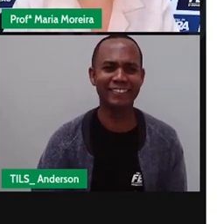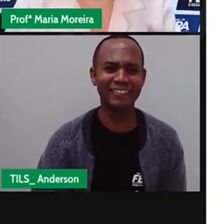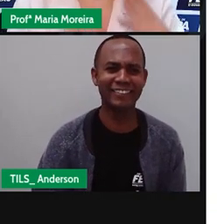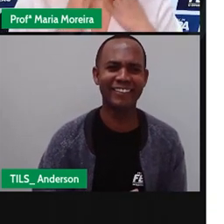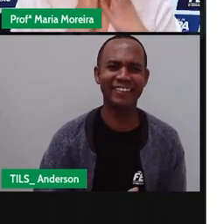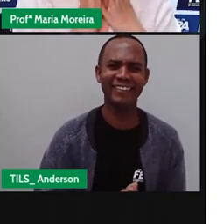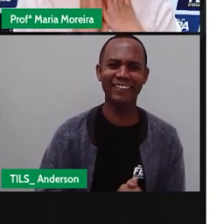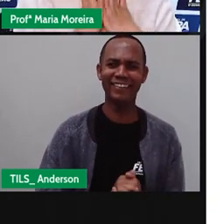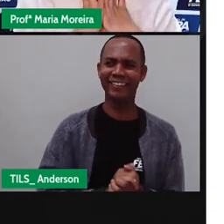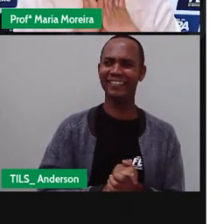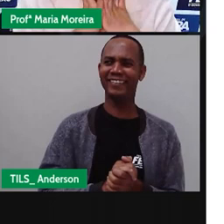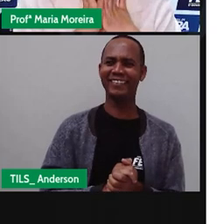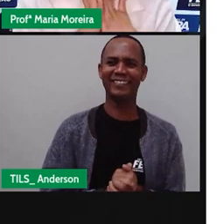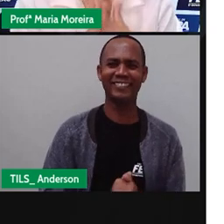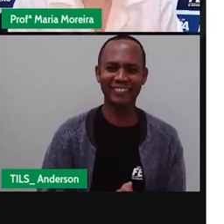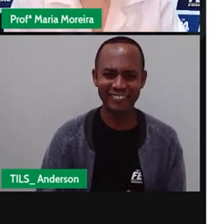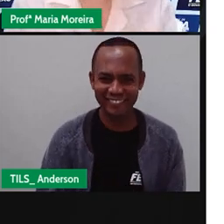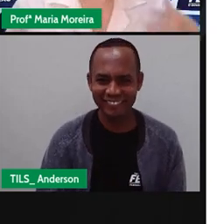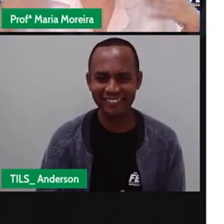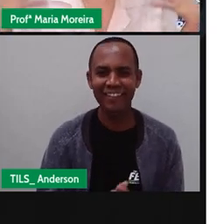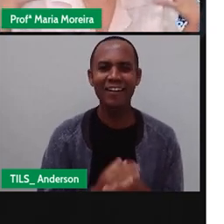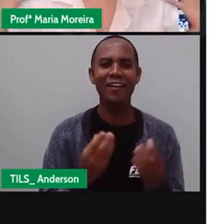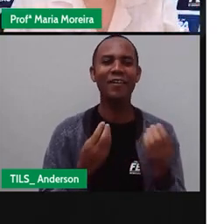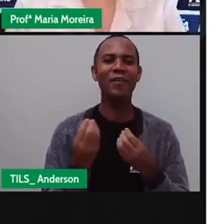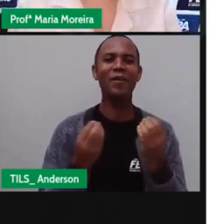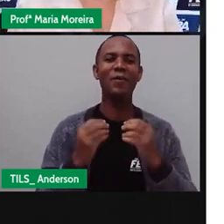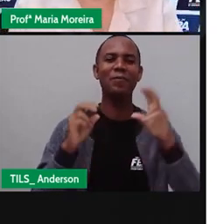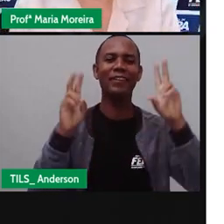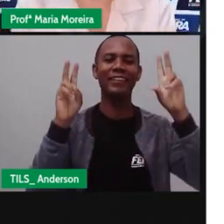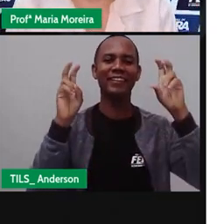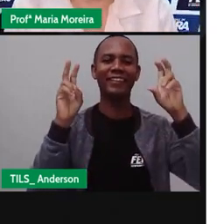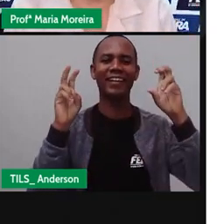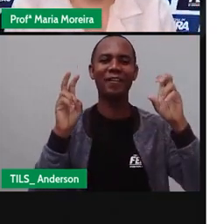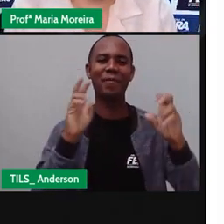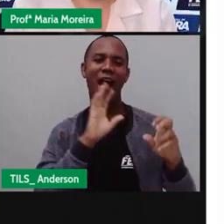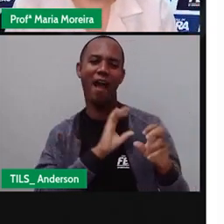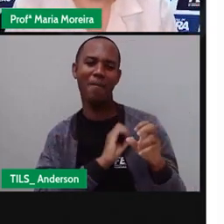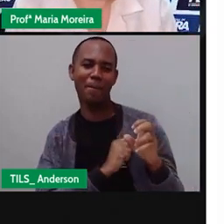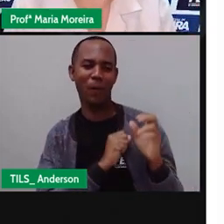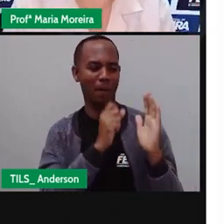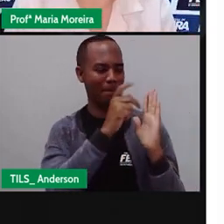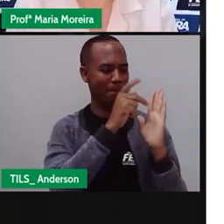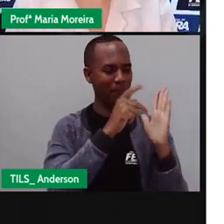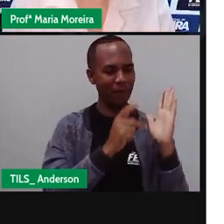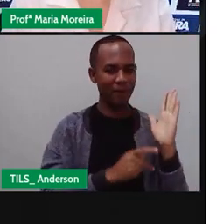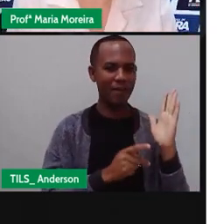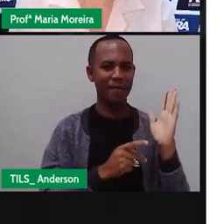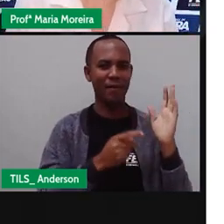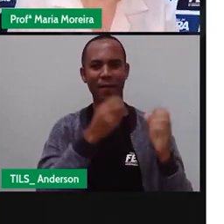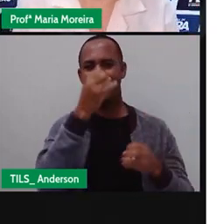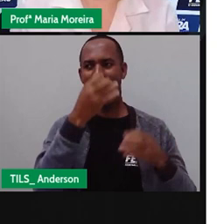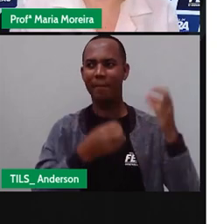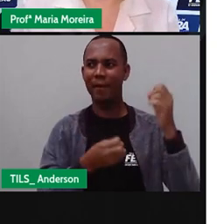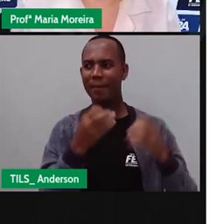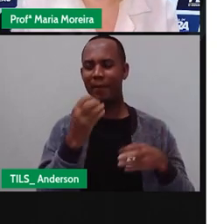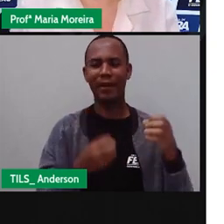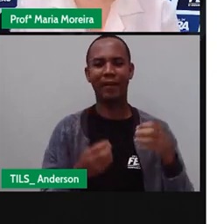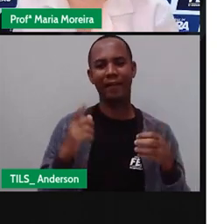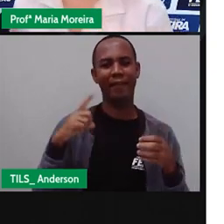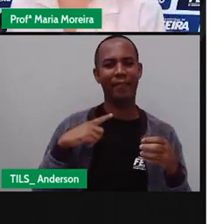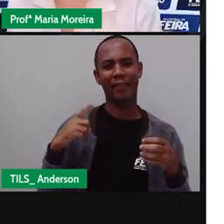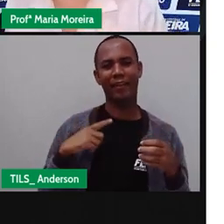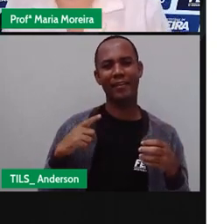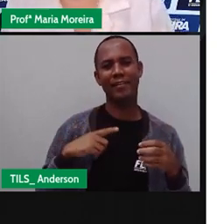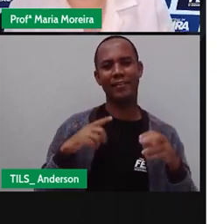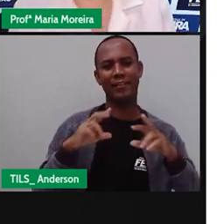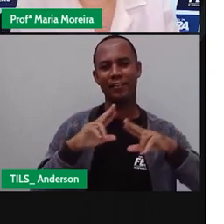lá falar sobre poesia. Vamos falar sobre poema e poesia, né? Existe uma diferença? Será